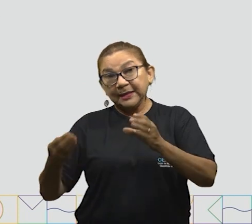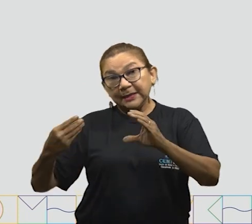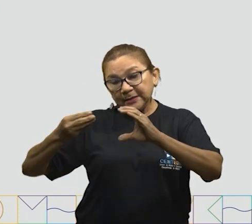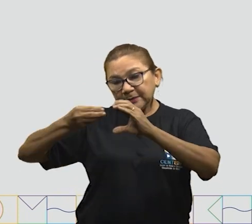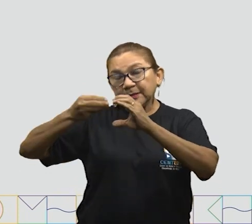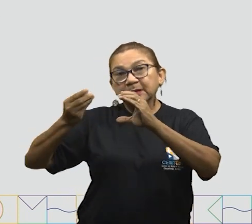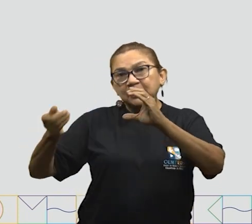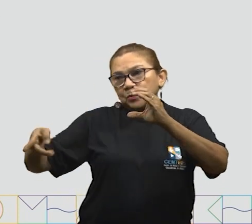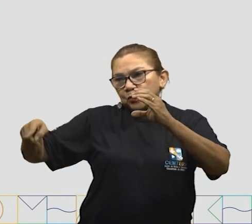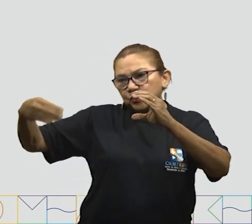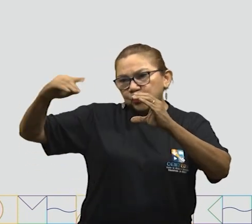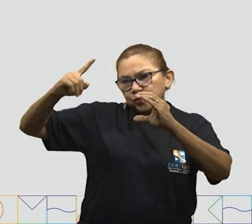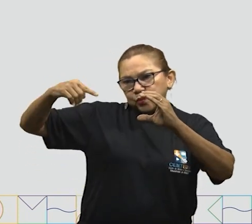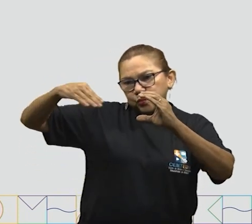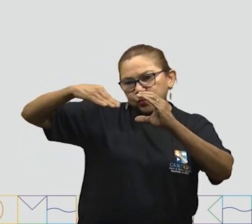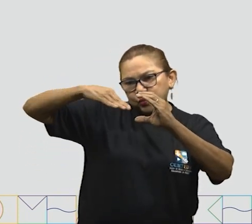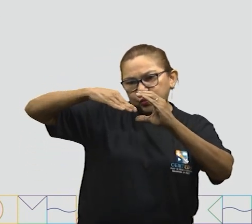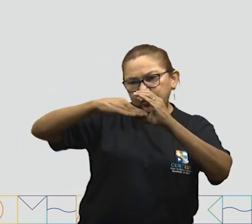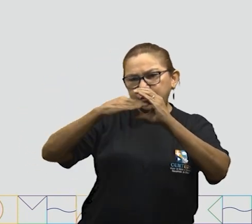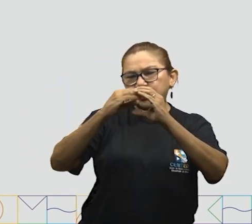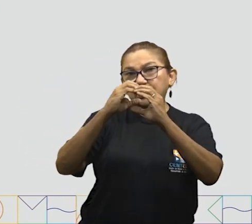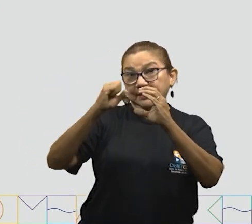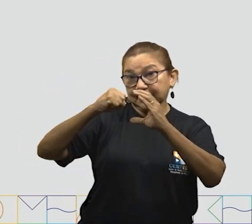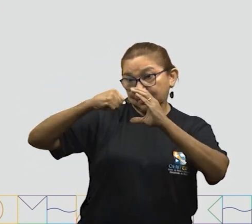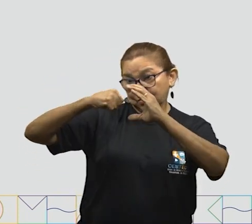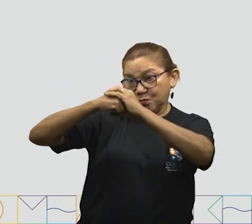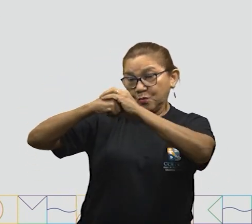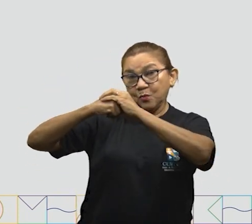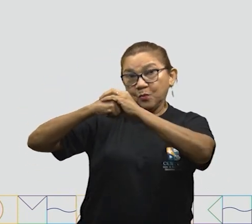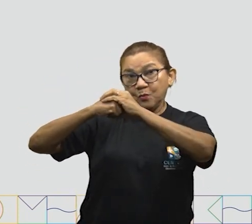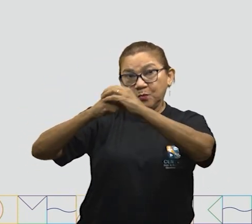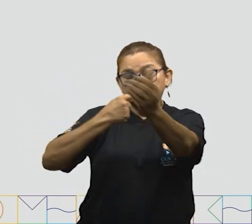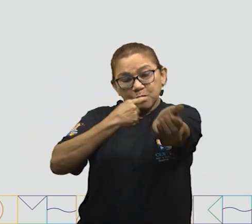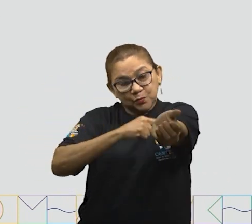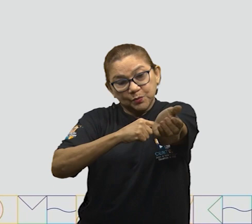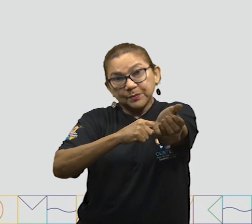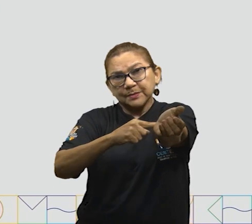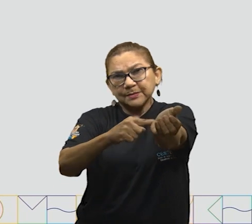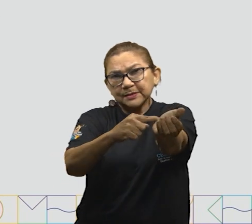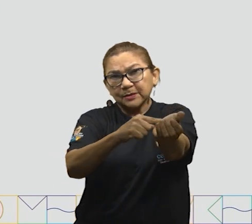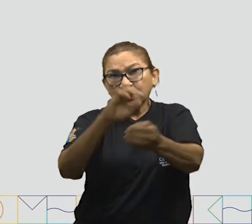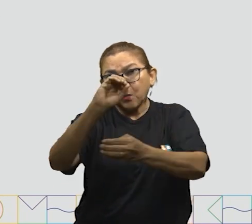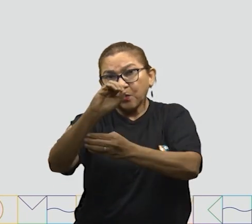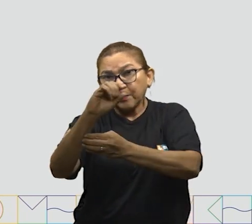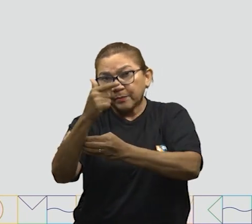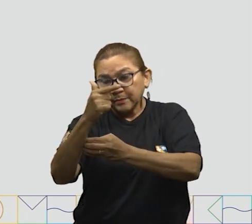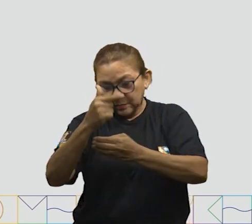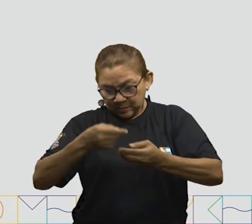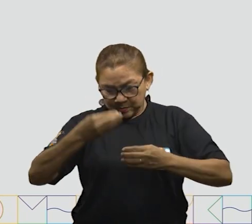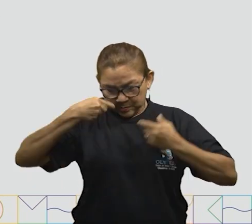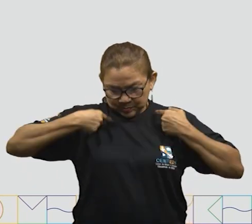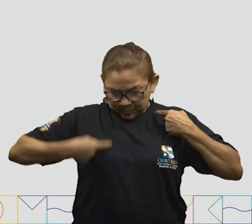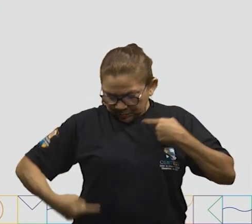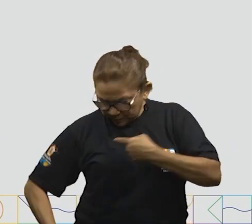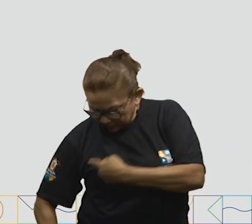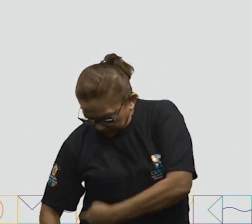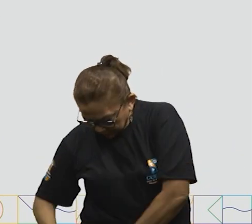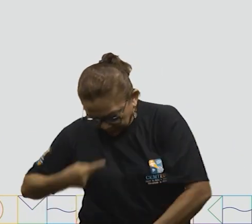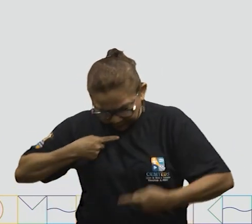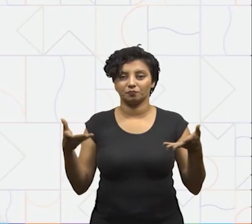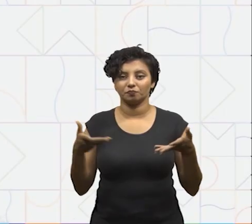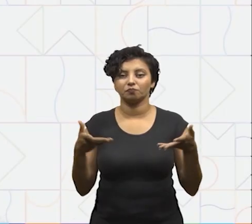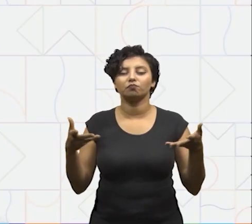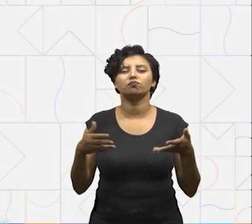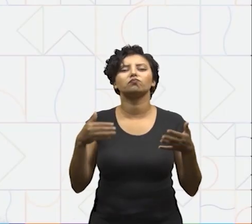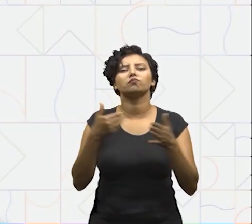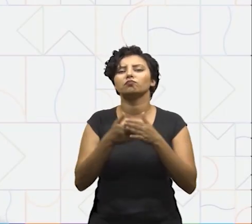pelo sangue. Na célula, nutrientes e oxigênio produzirão a energia necessária para a atividade do corpo